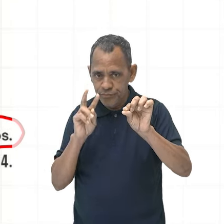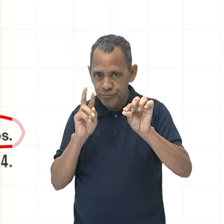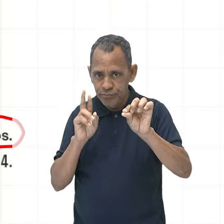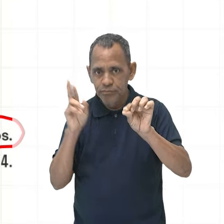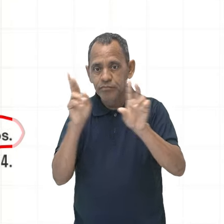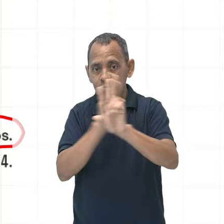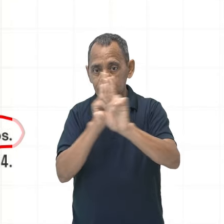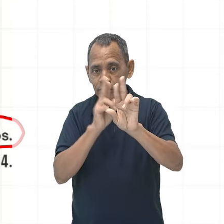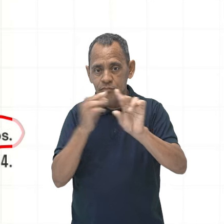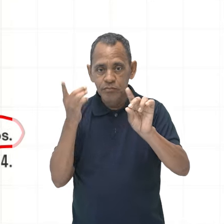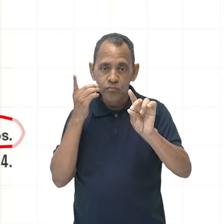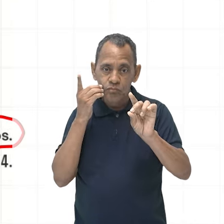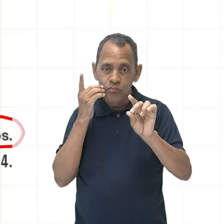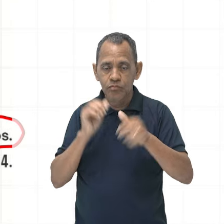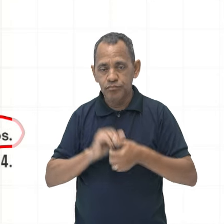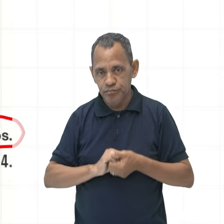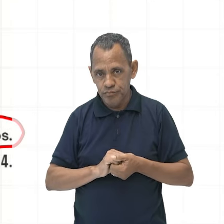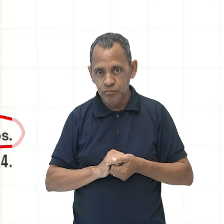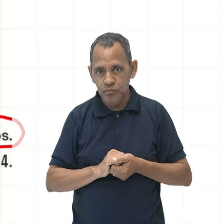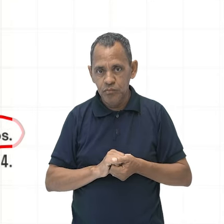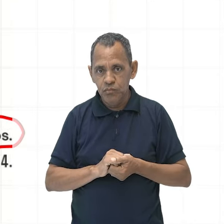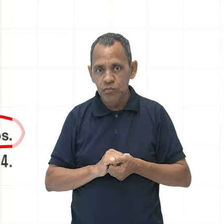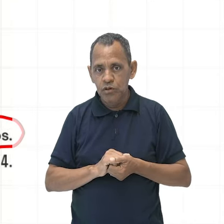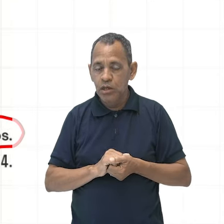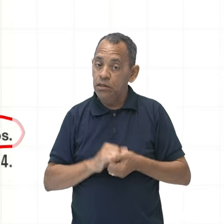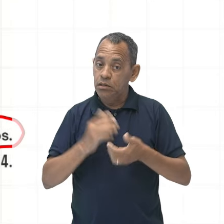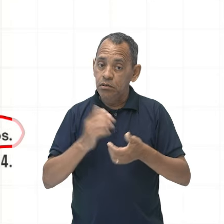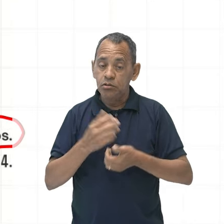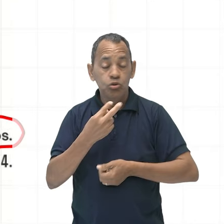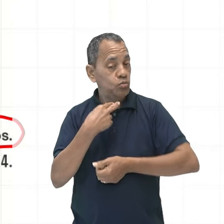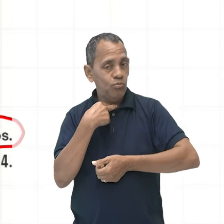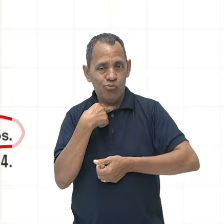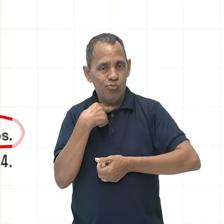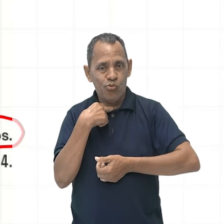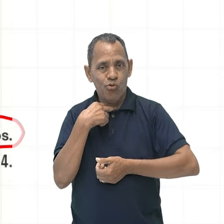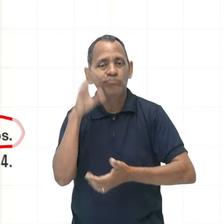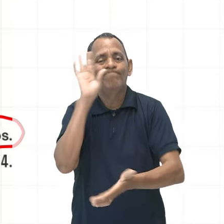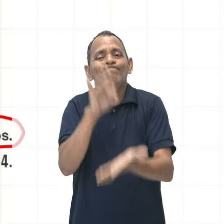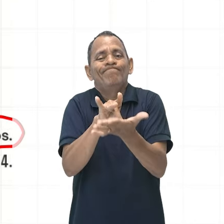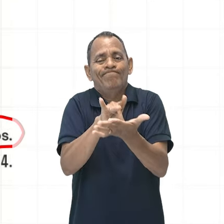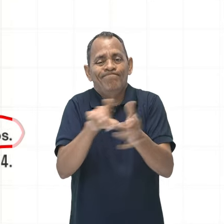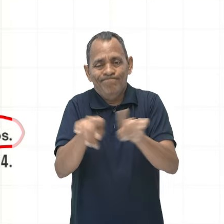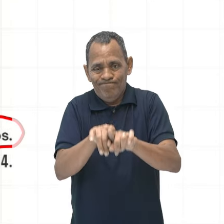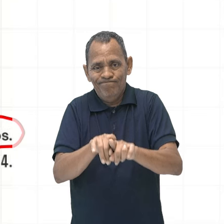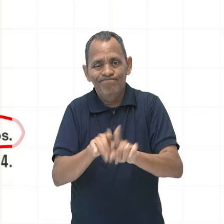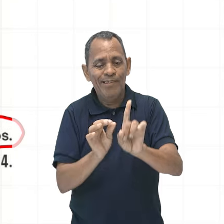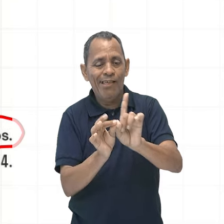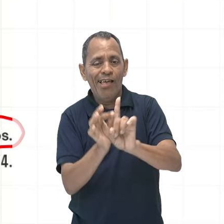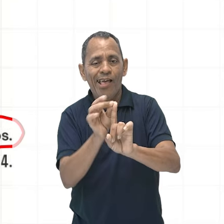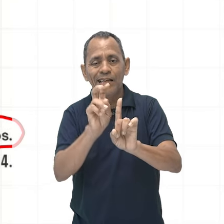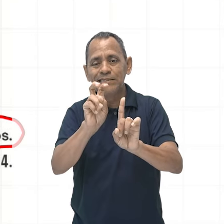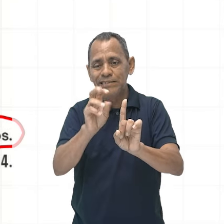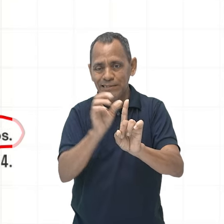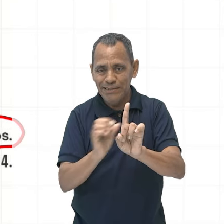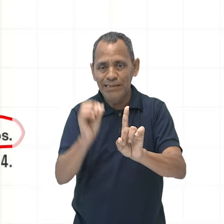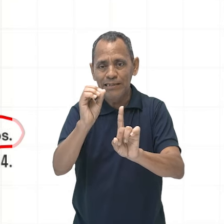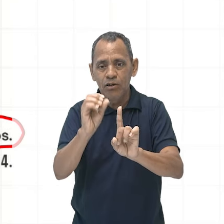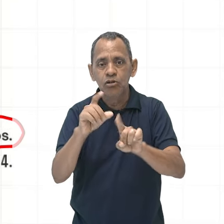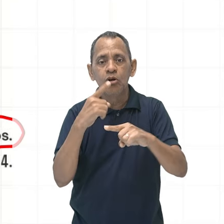falei para vocês, né? A gente não pode afirmar que mediu 5 graus. a tendência é que a gente diga